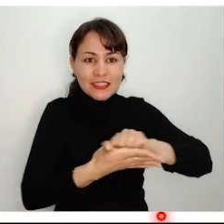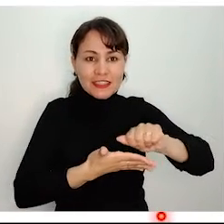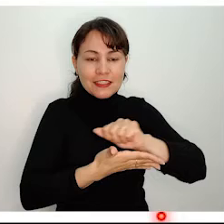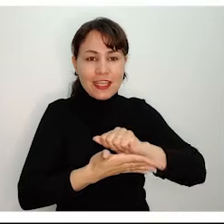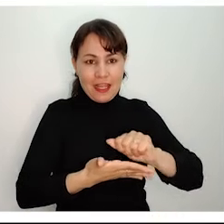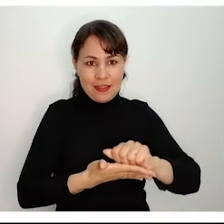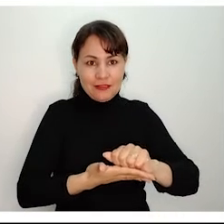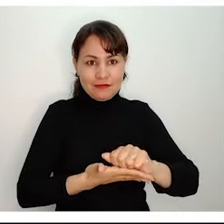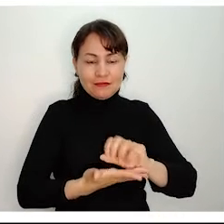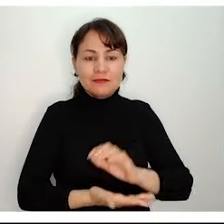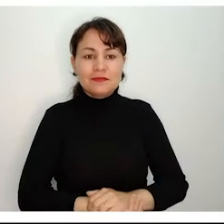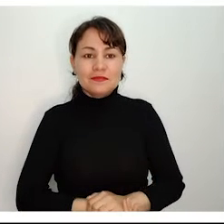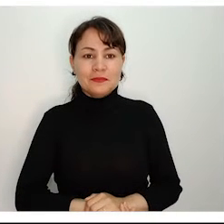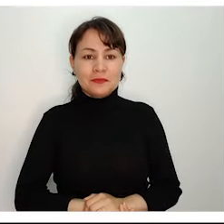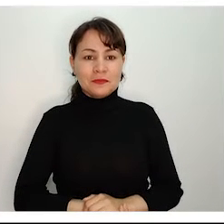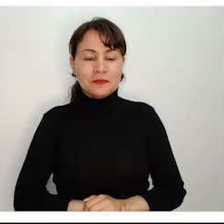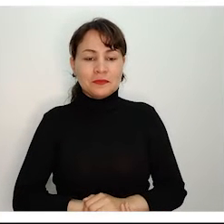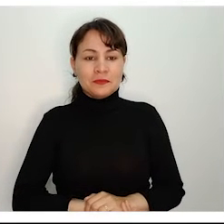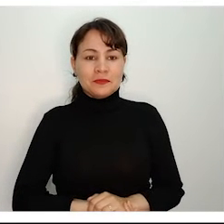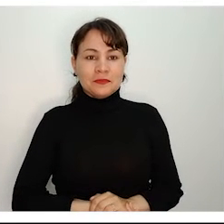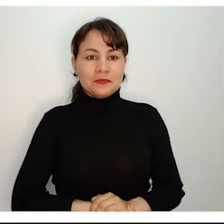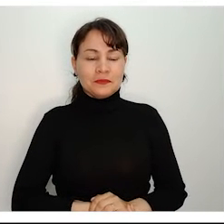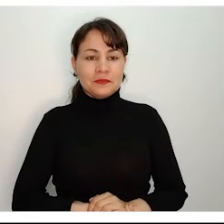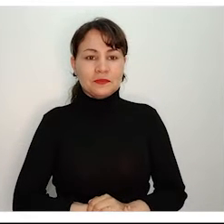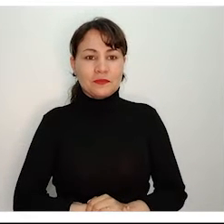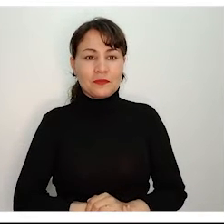e temperaturas, por exemplo.